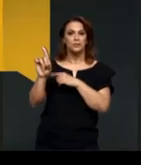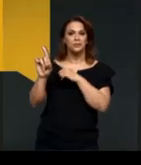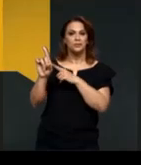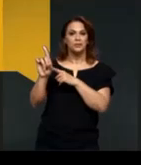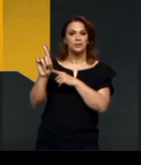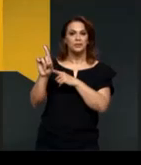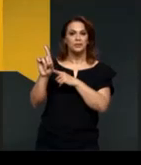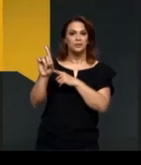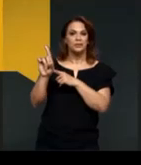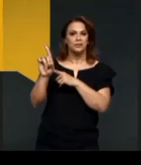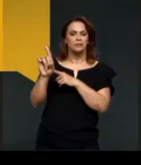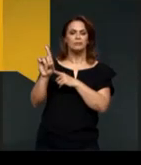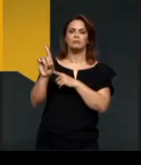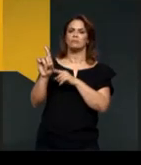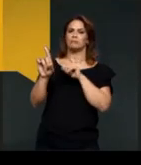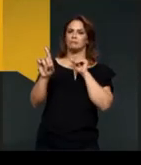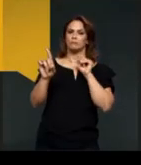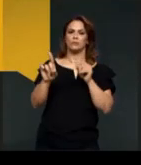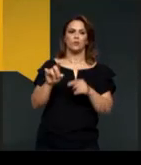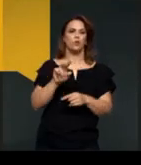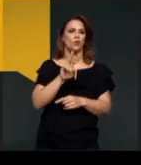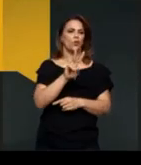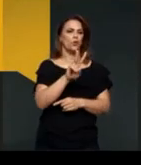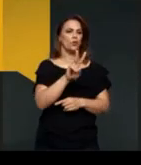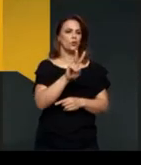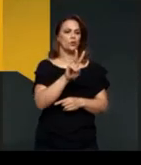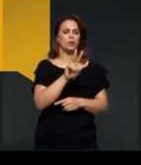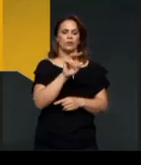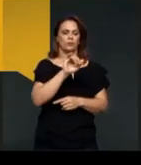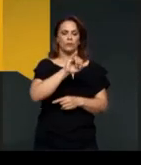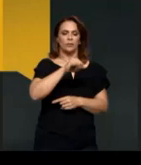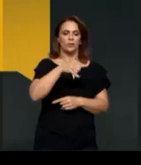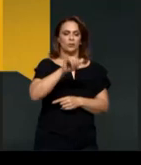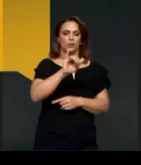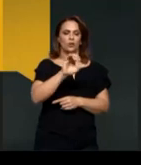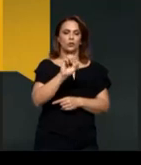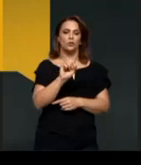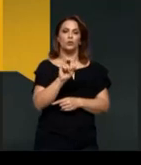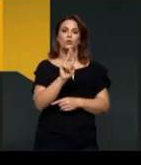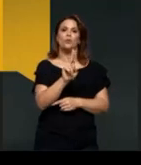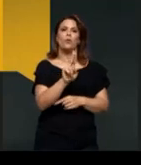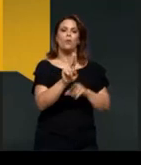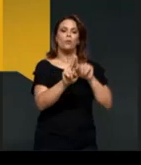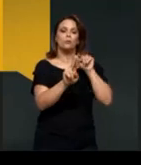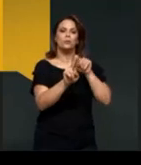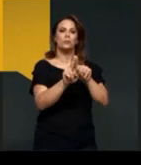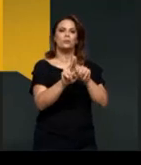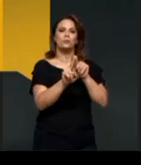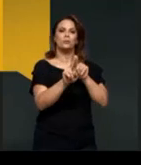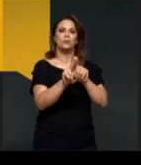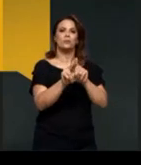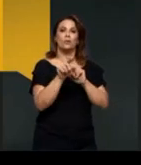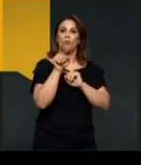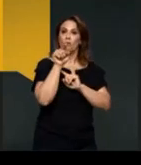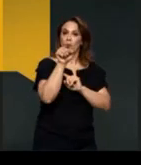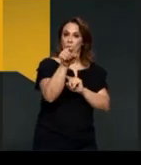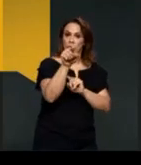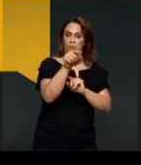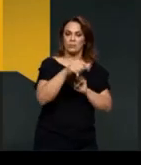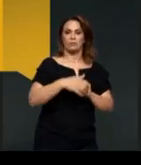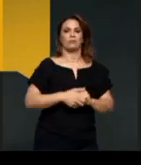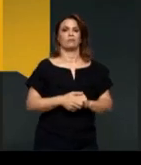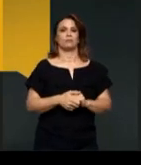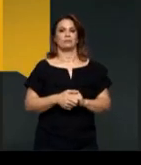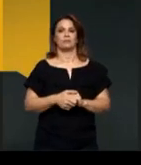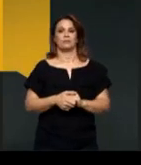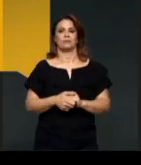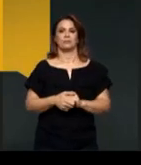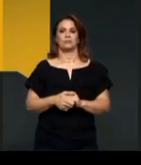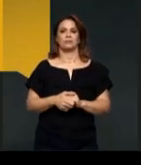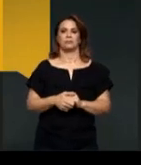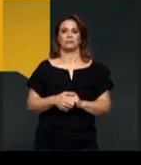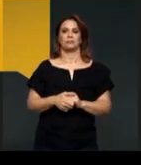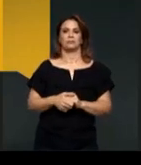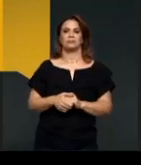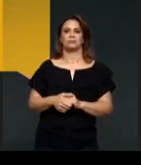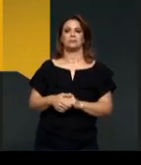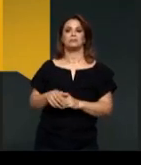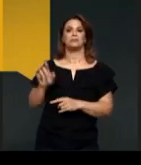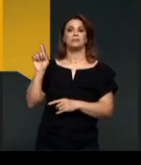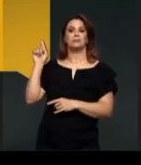Que eu estou perguntando sobre você. O verbo enjoy. Vou usar com ED ou sem